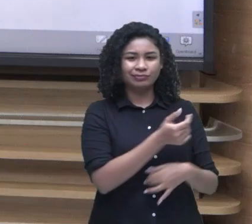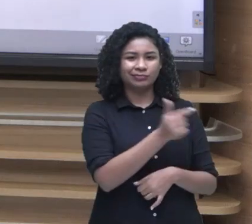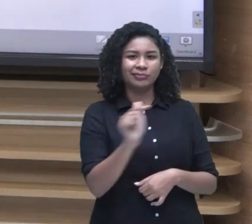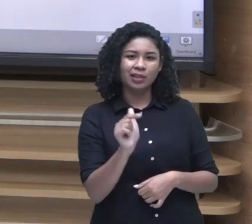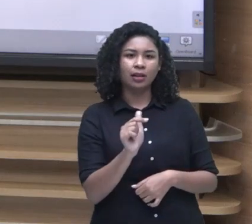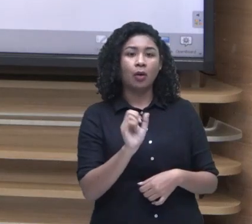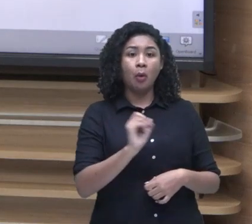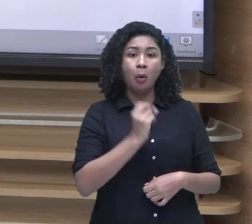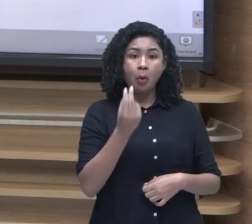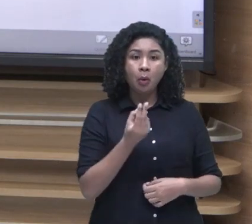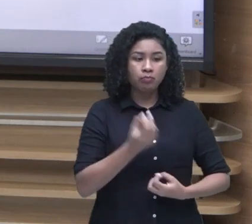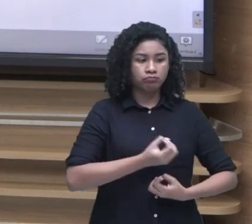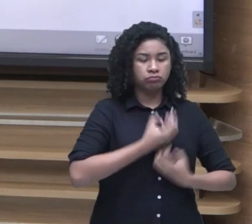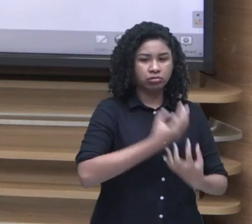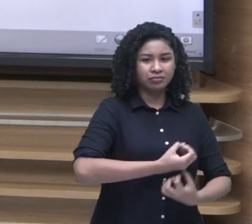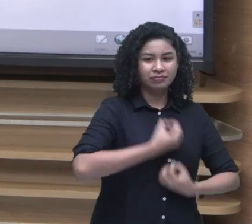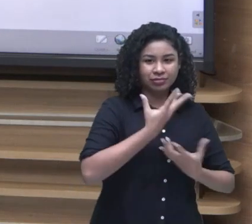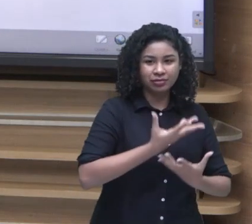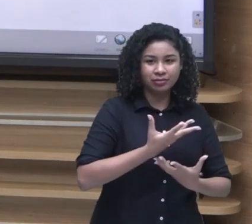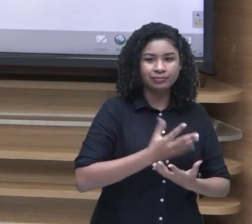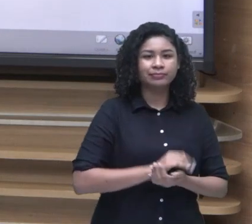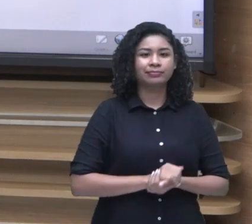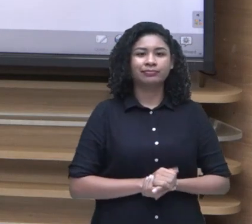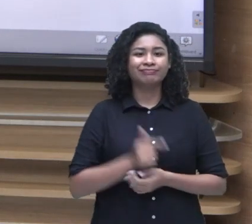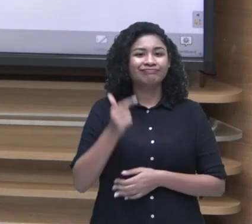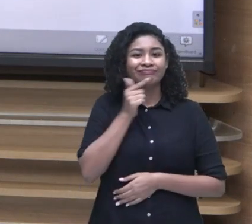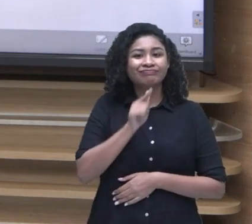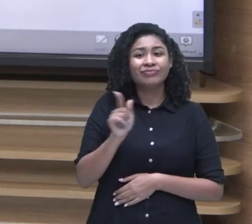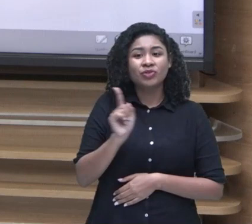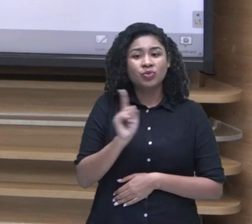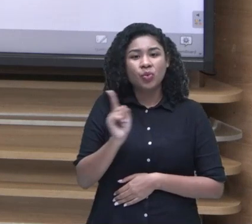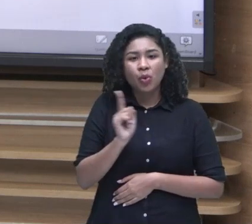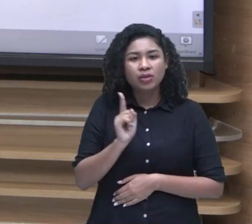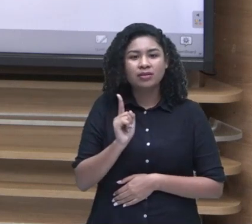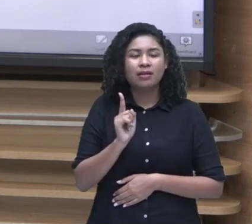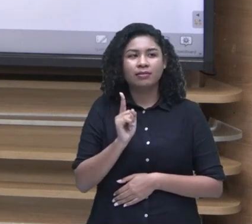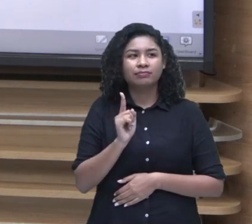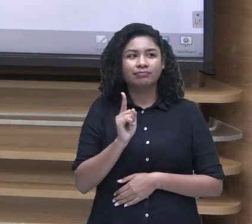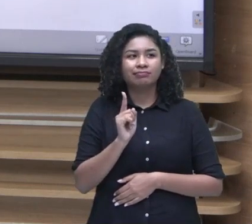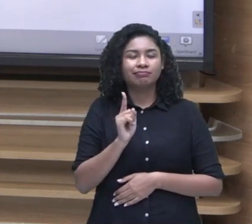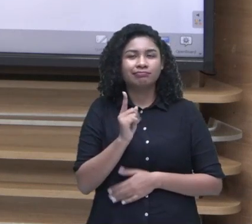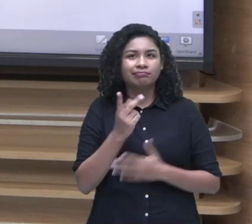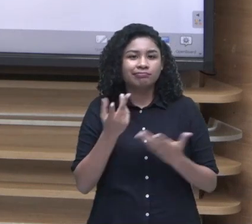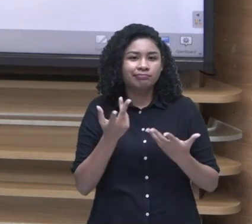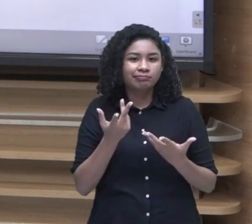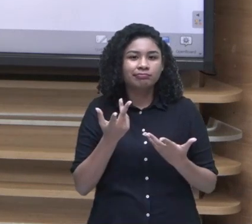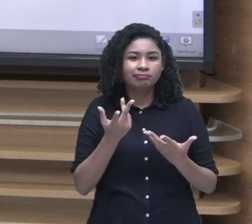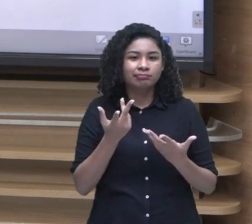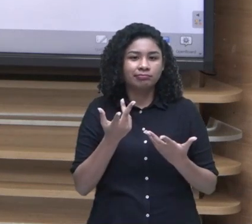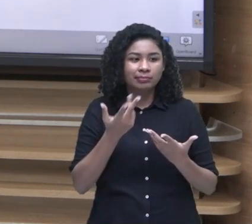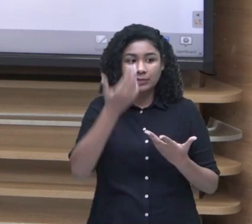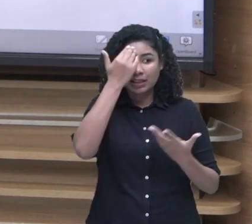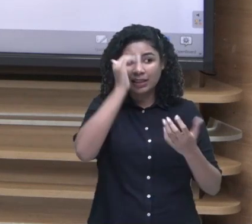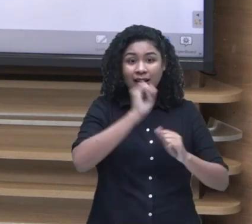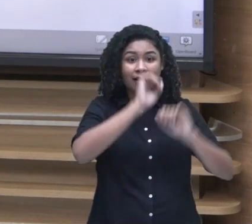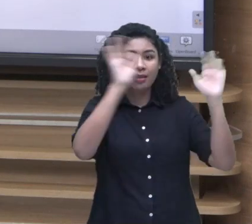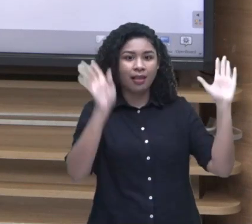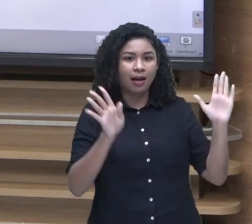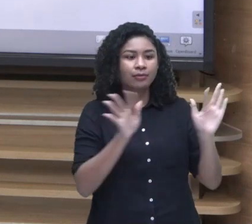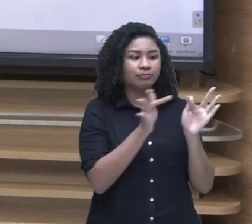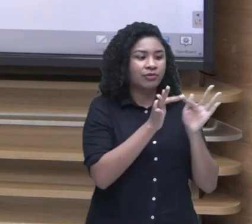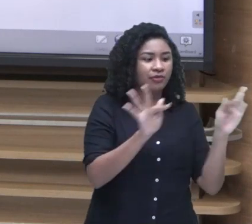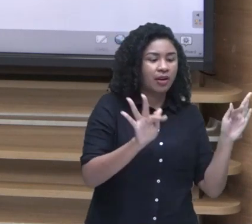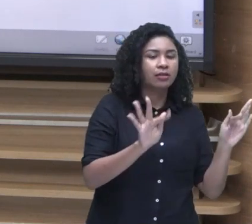Então, você não vai conseguir fazer uma boa interpretação quando há ambiguidade em uma